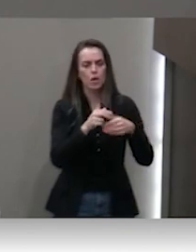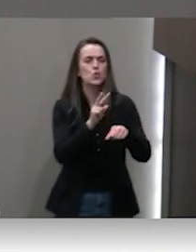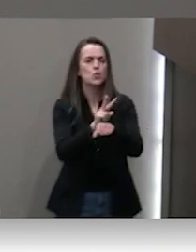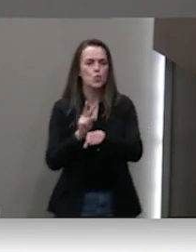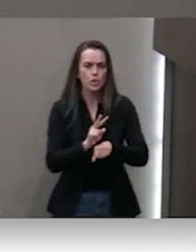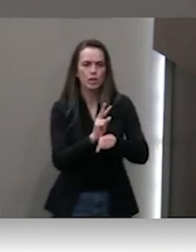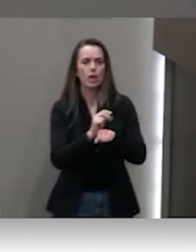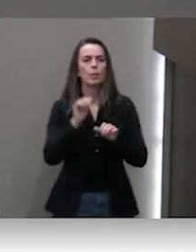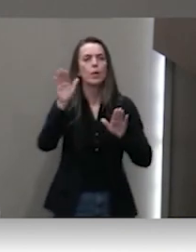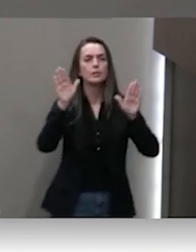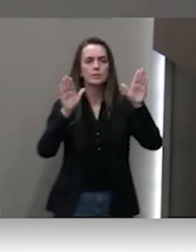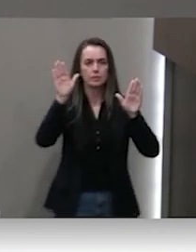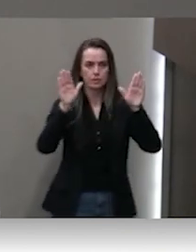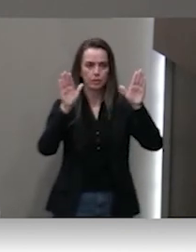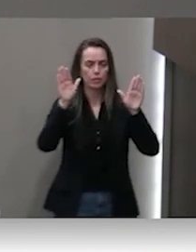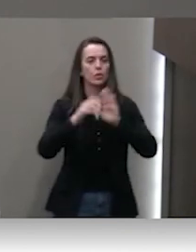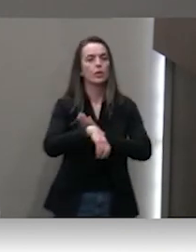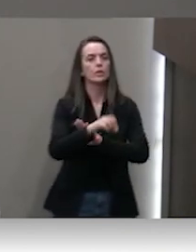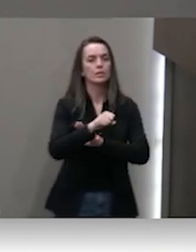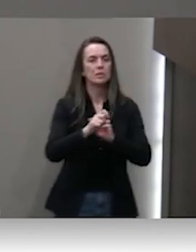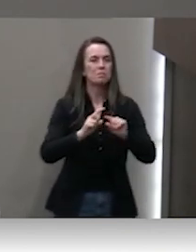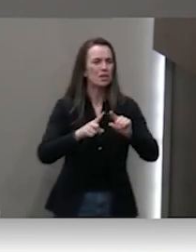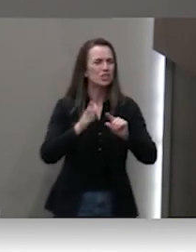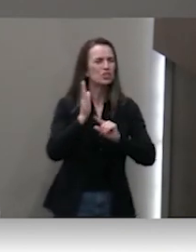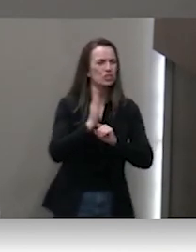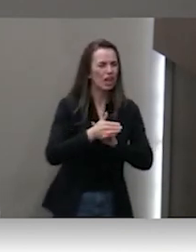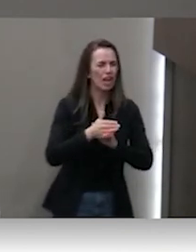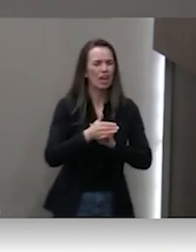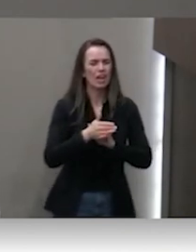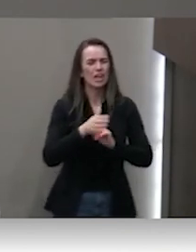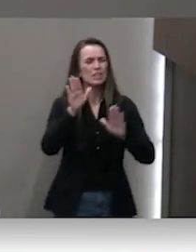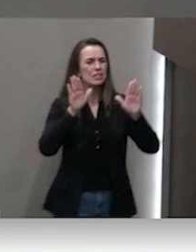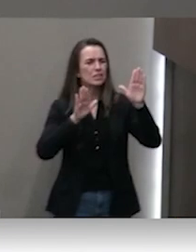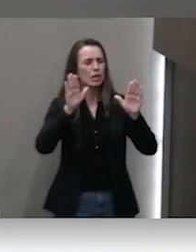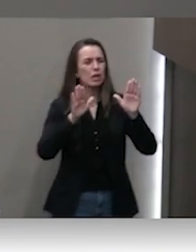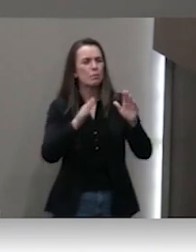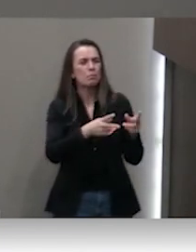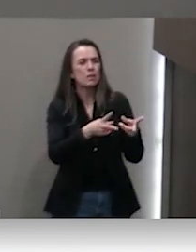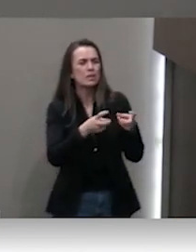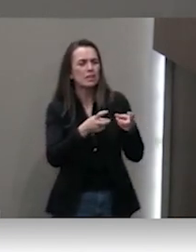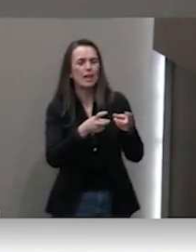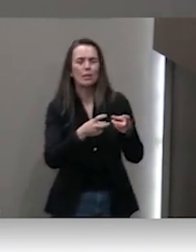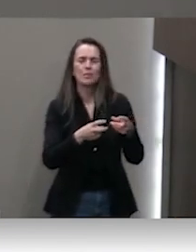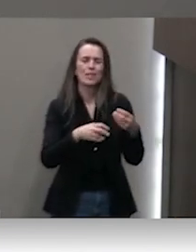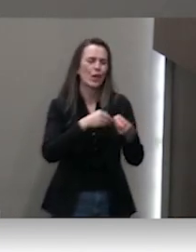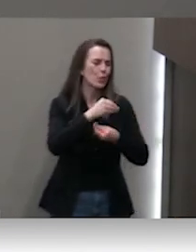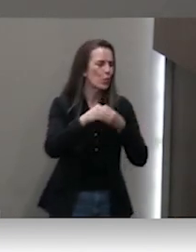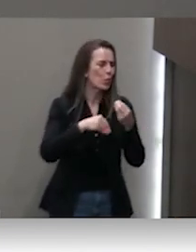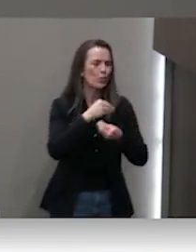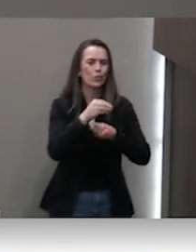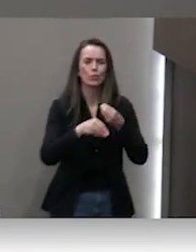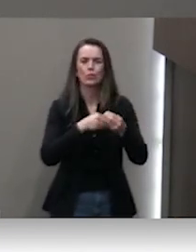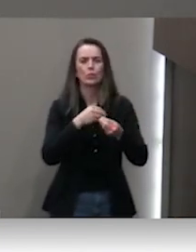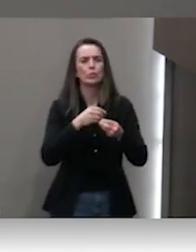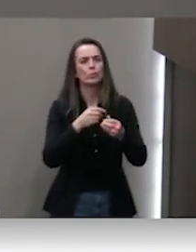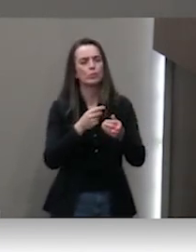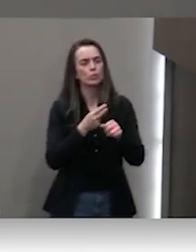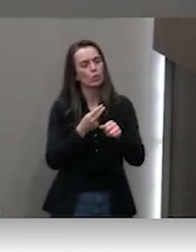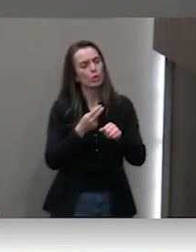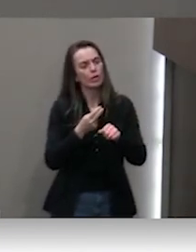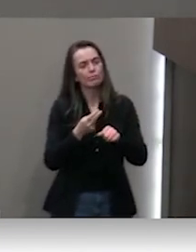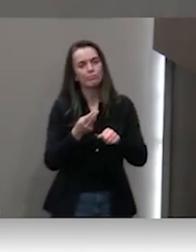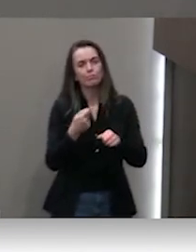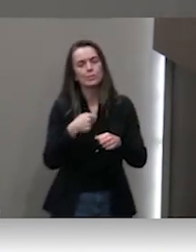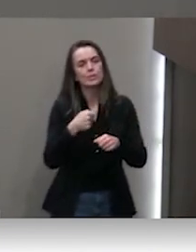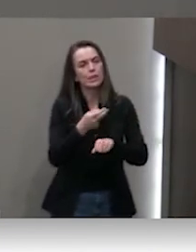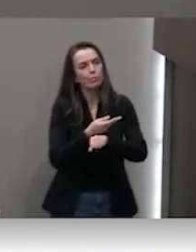nos processos de licitações eles são confusos. Porque tem que ficar procurando, catando edital aqui, ali, lá, né? E